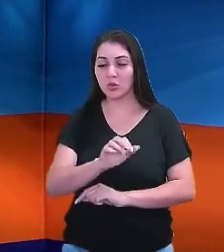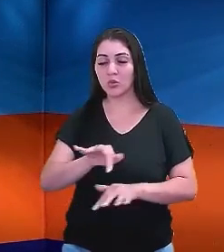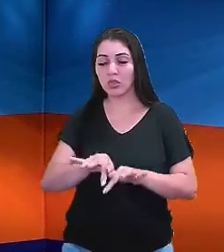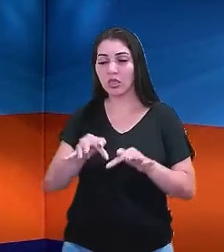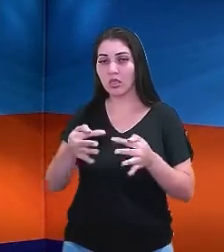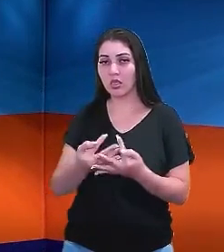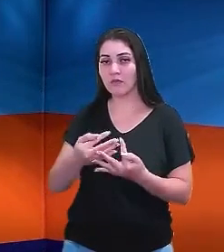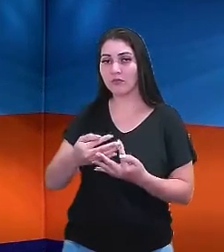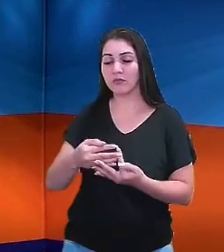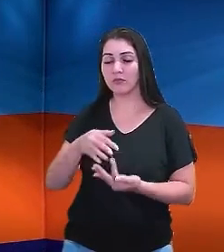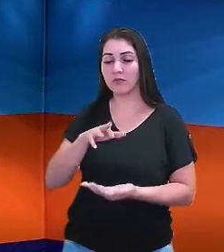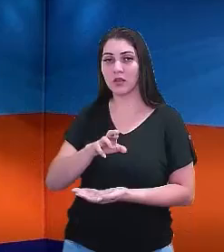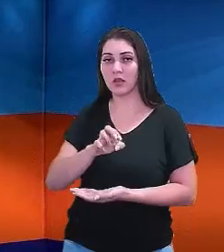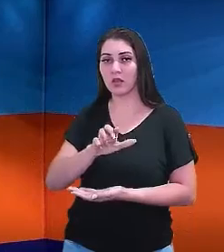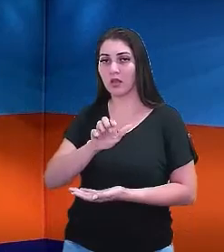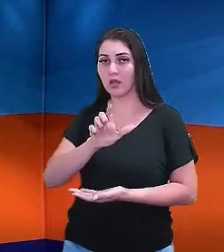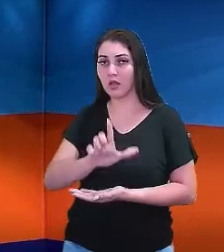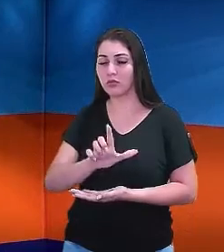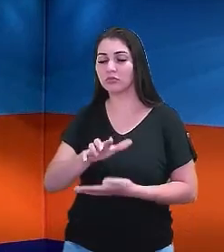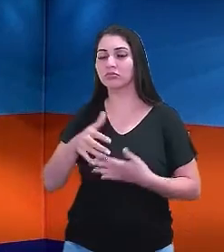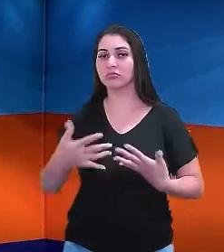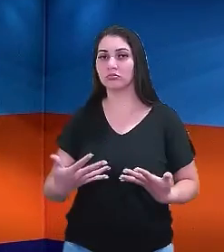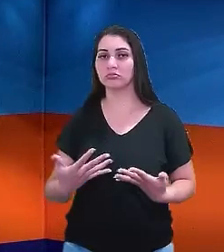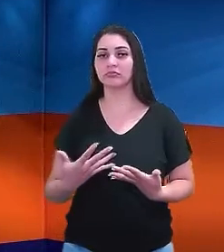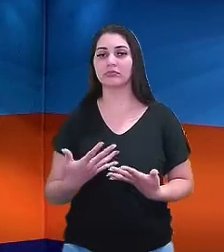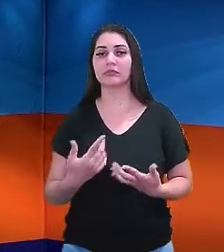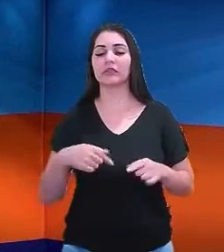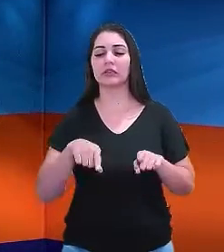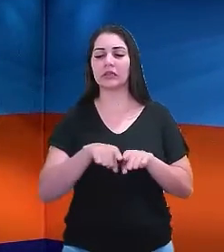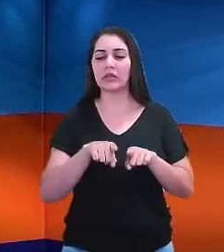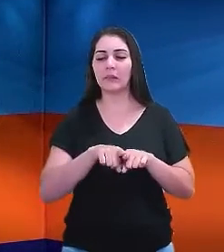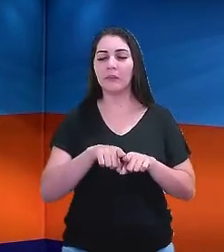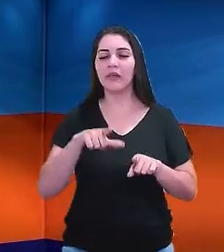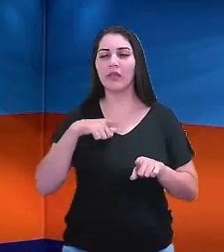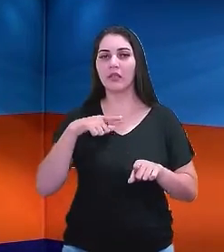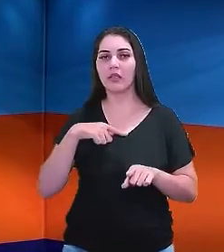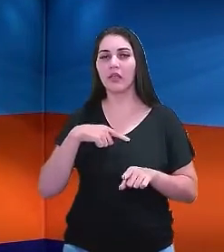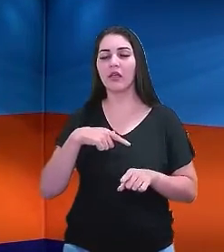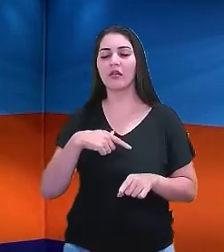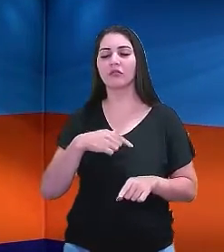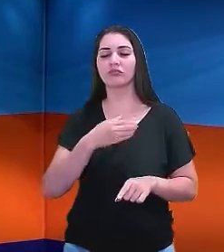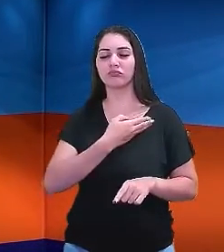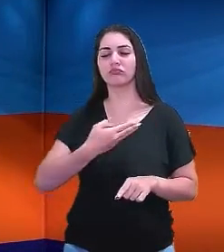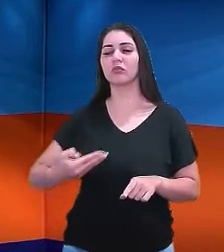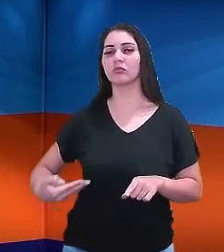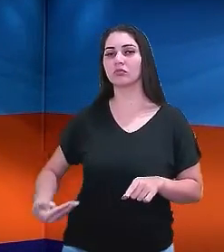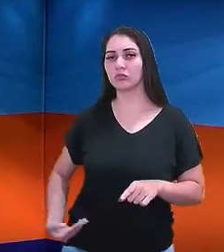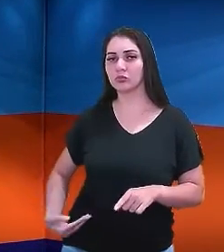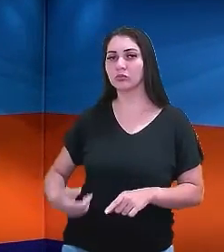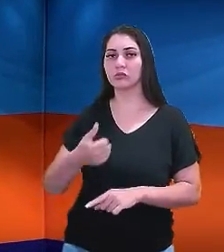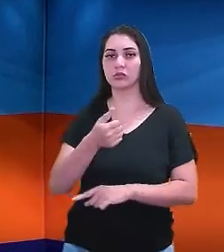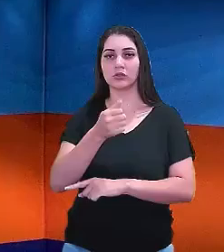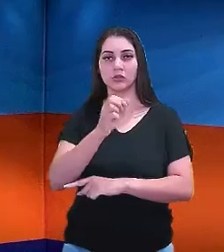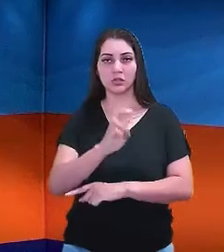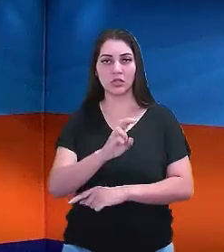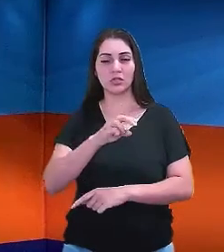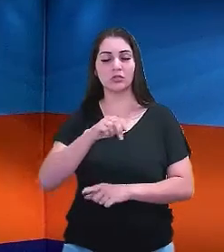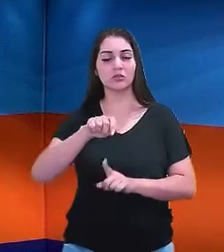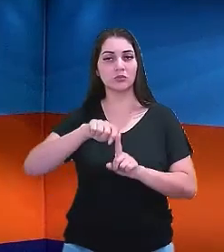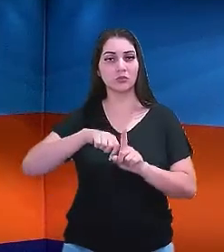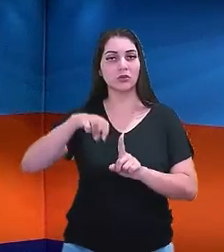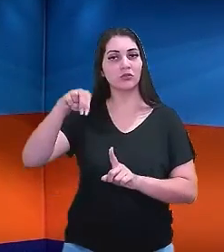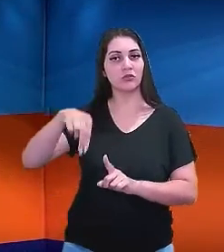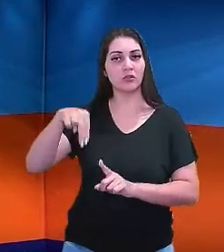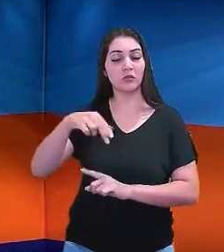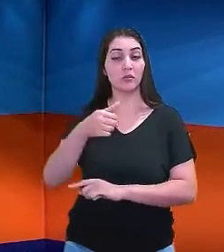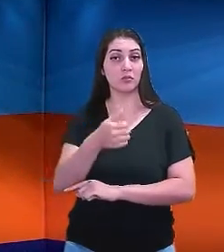real e, consequentemente, a proclamação da República em 15 de novembro de